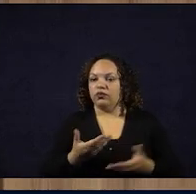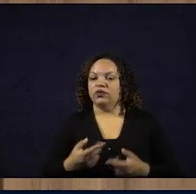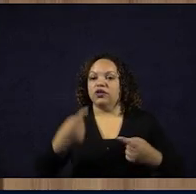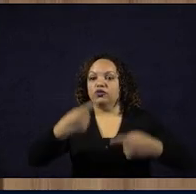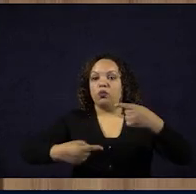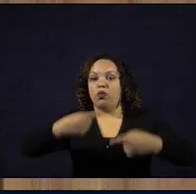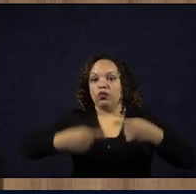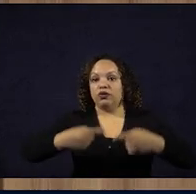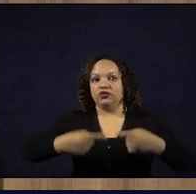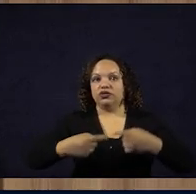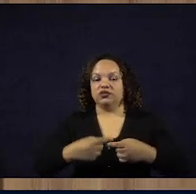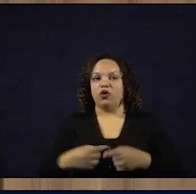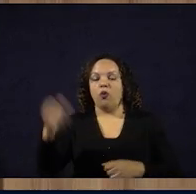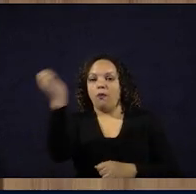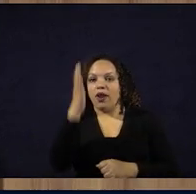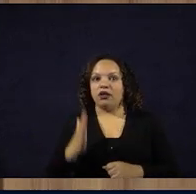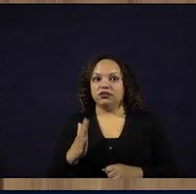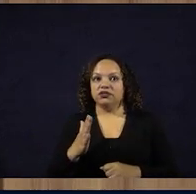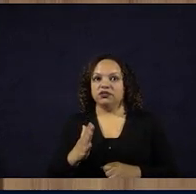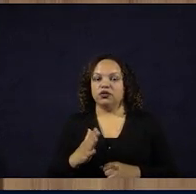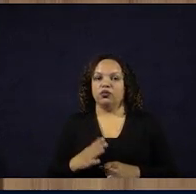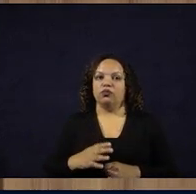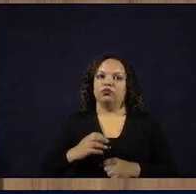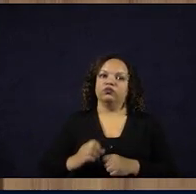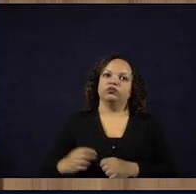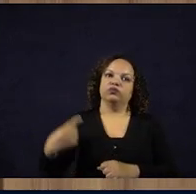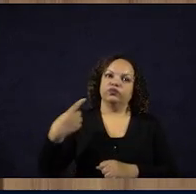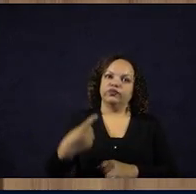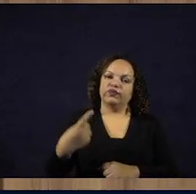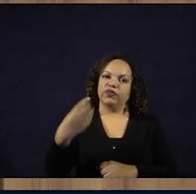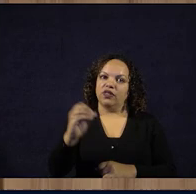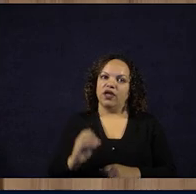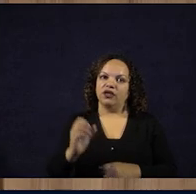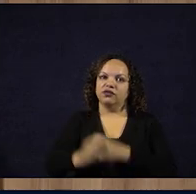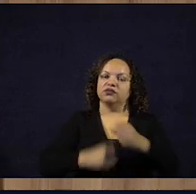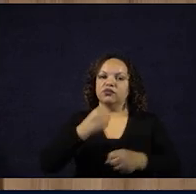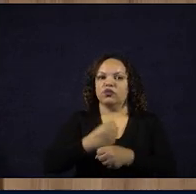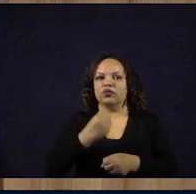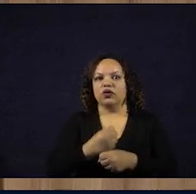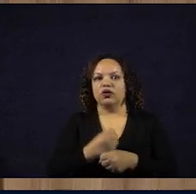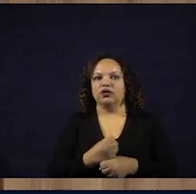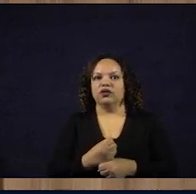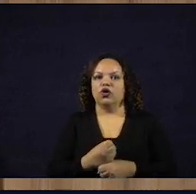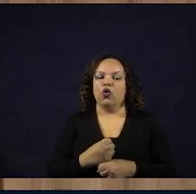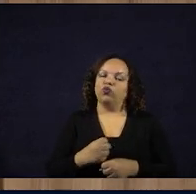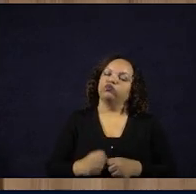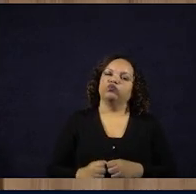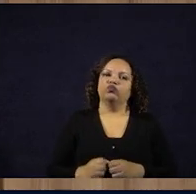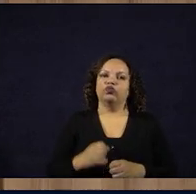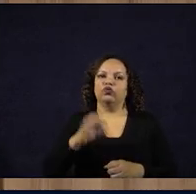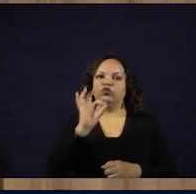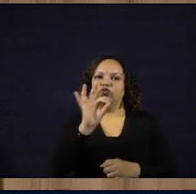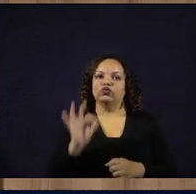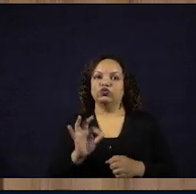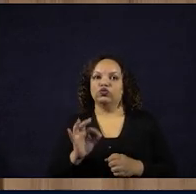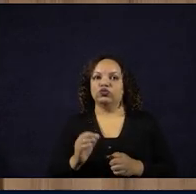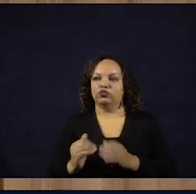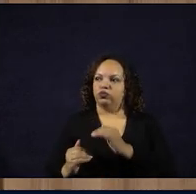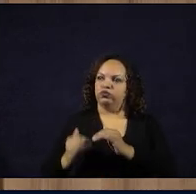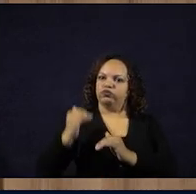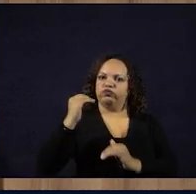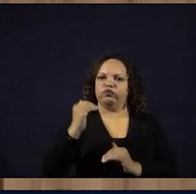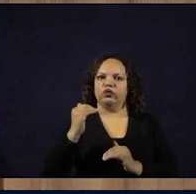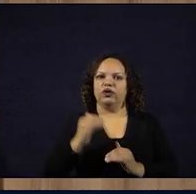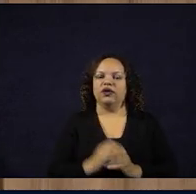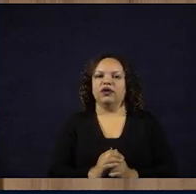E aí pensando o Brasil passou por décadas né tendo juros reais mais altos do que os seus do que os seus vizinhos